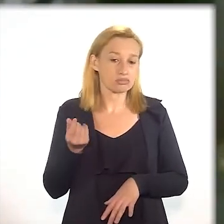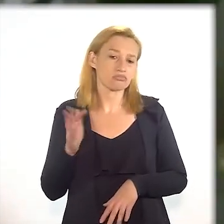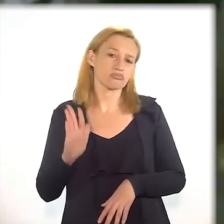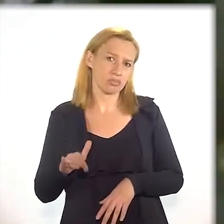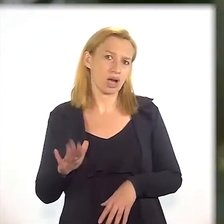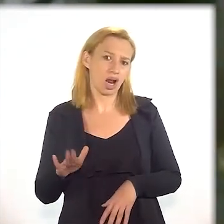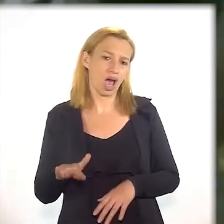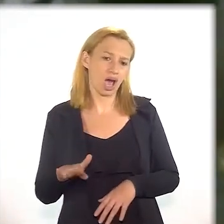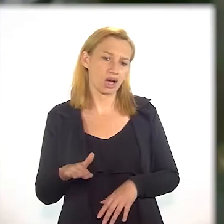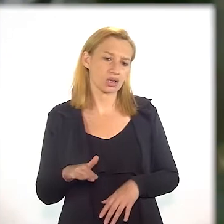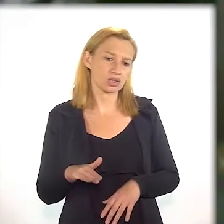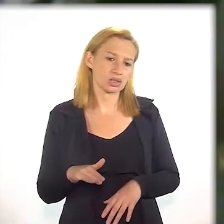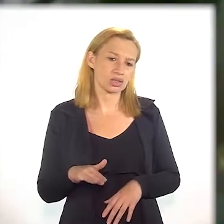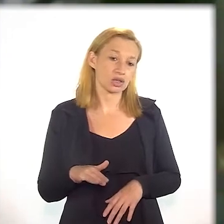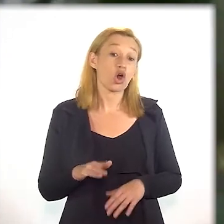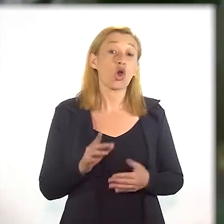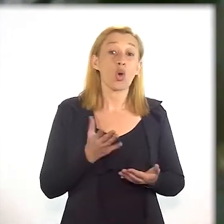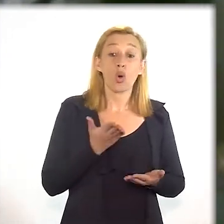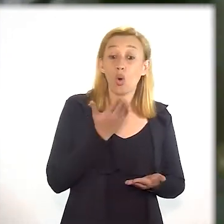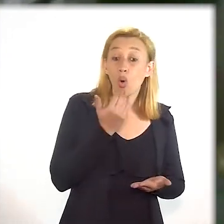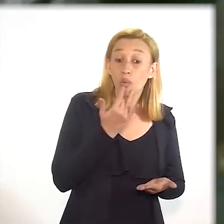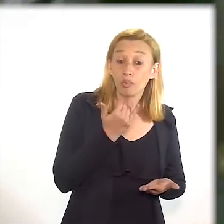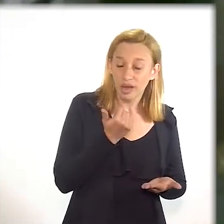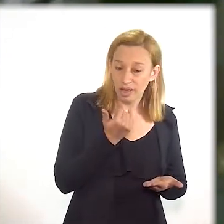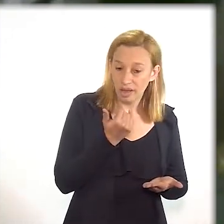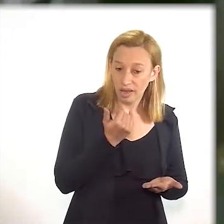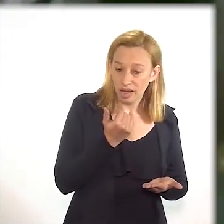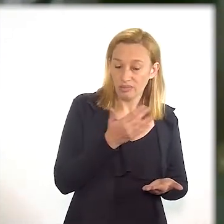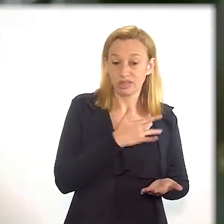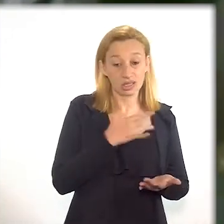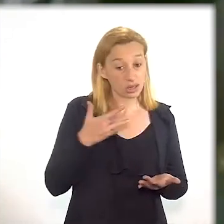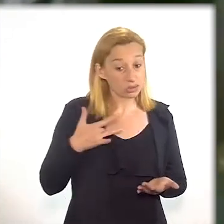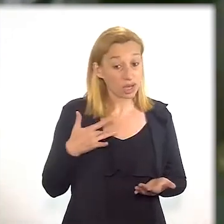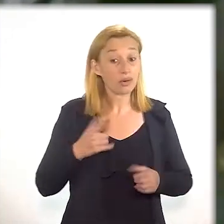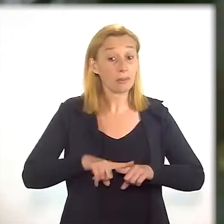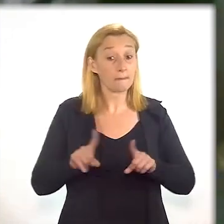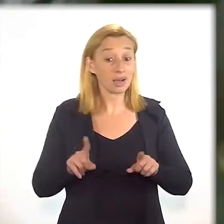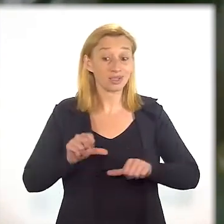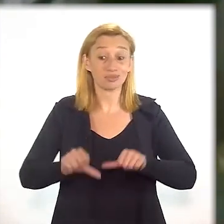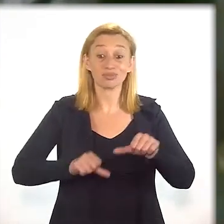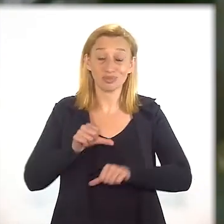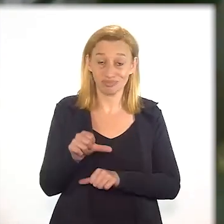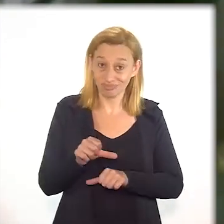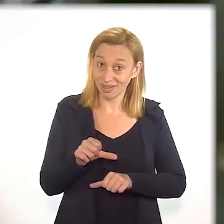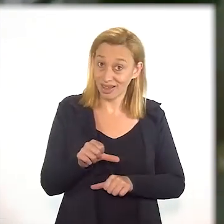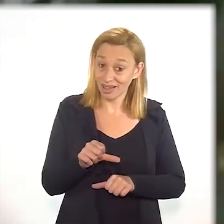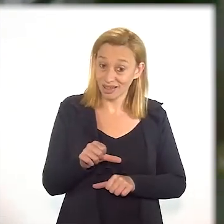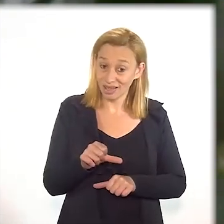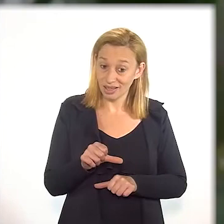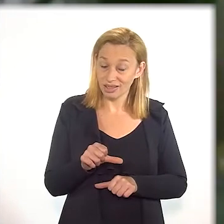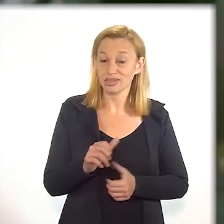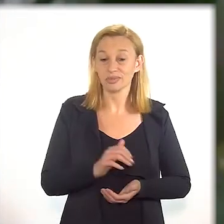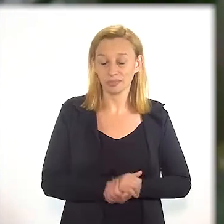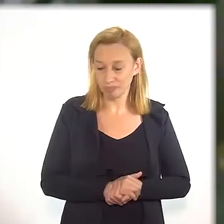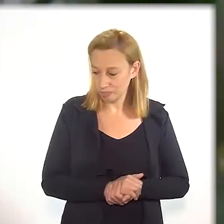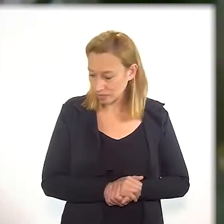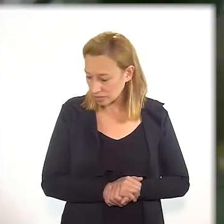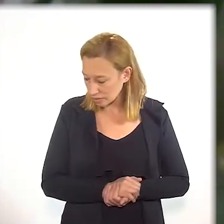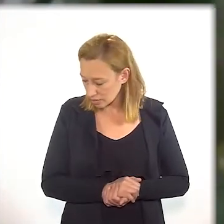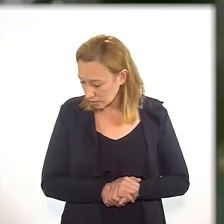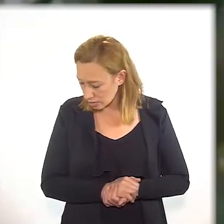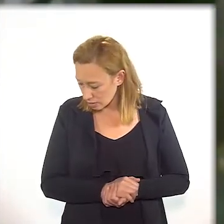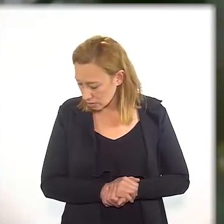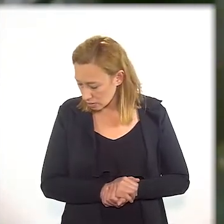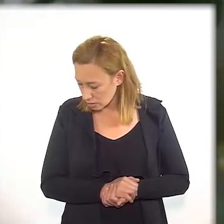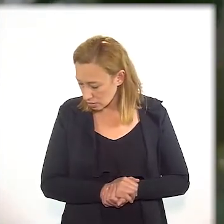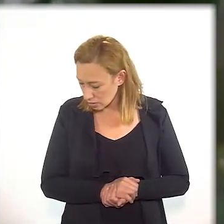barato consumir comida de verdade no Brasil, mas isso tende a mudar, principalmente porque a indústria de ultraprocessados